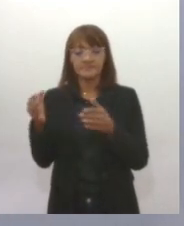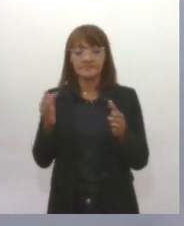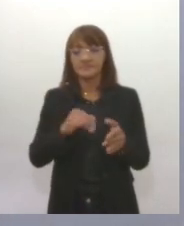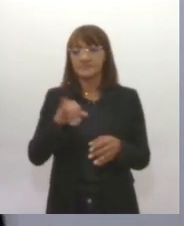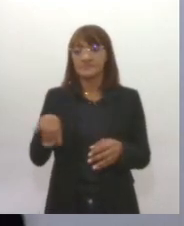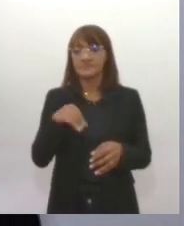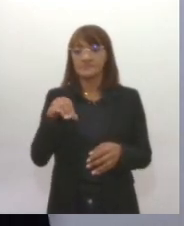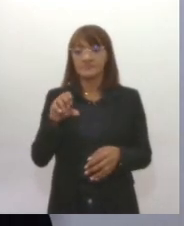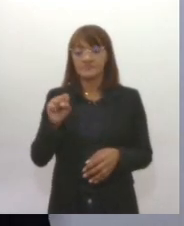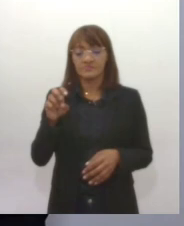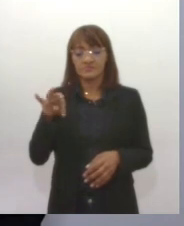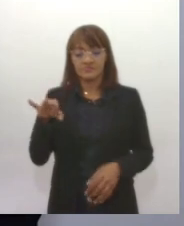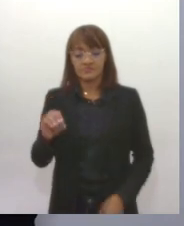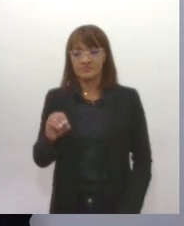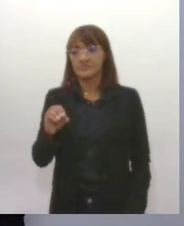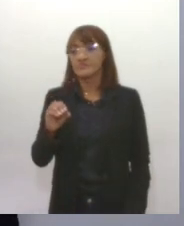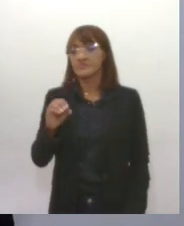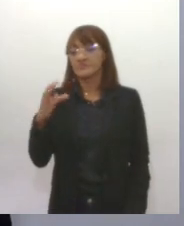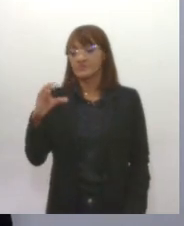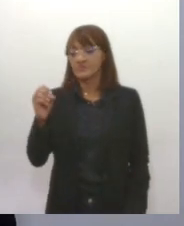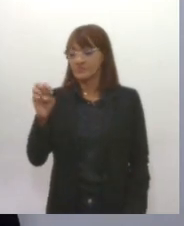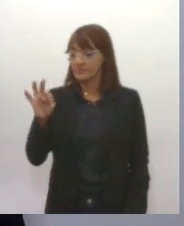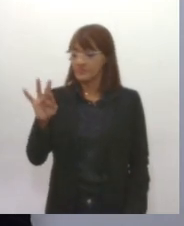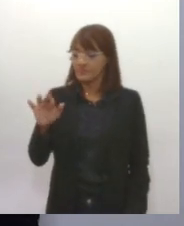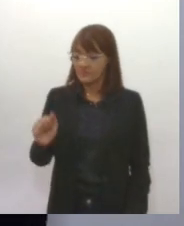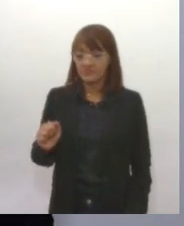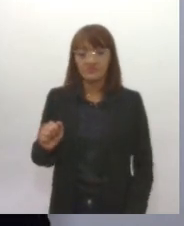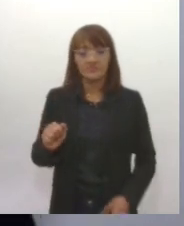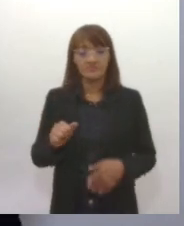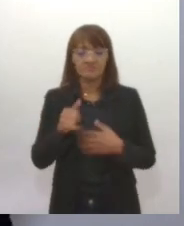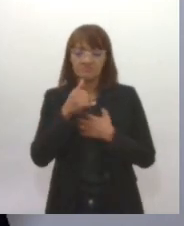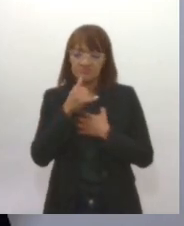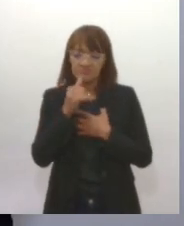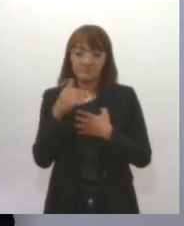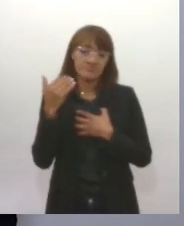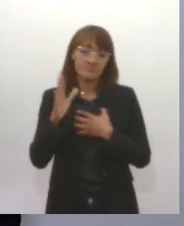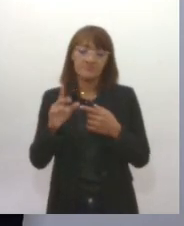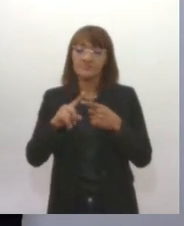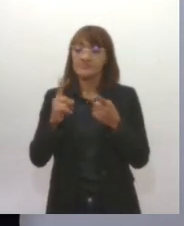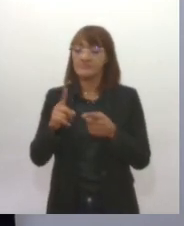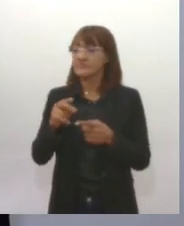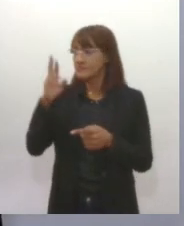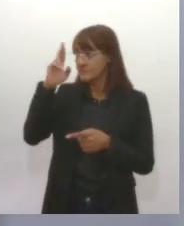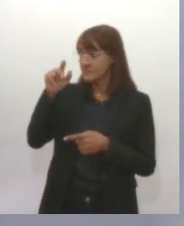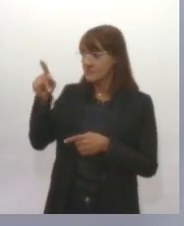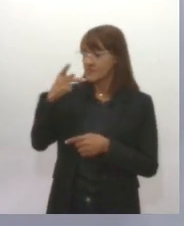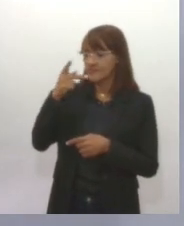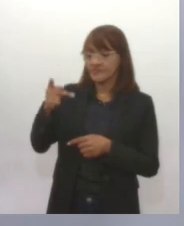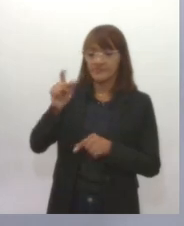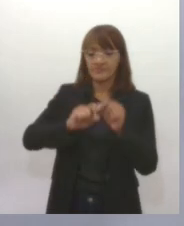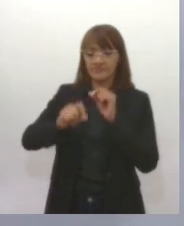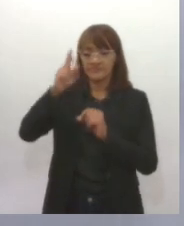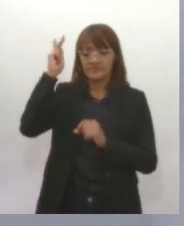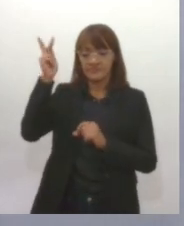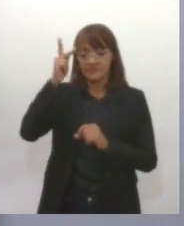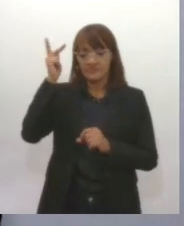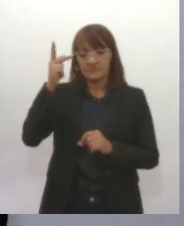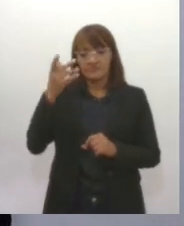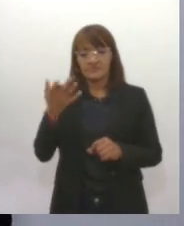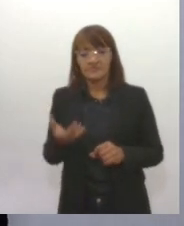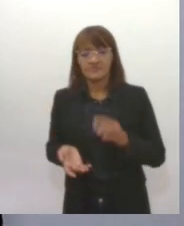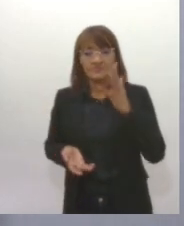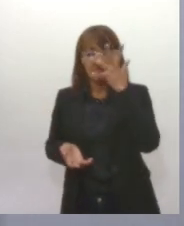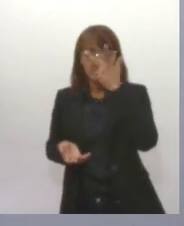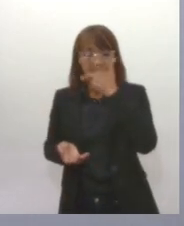deixou, mas deixou um importante legado. O senhor falava dessa trajetória, dessa história bonita desse desportista